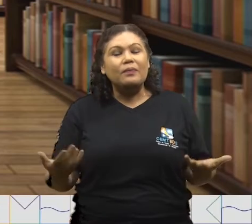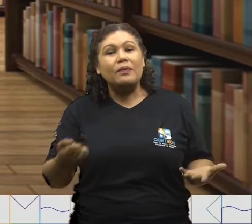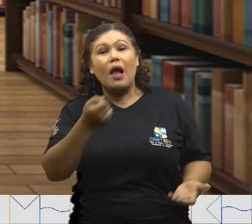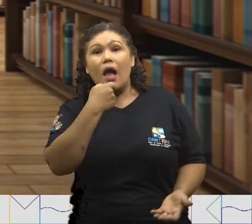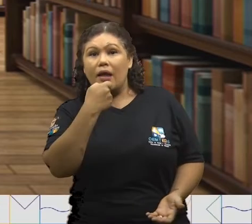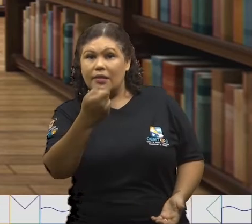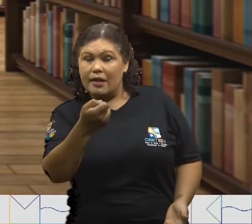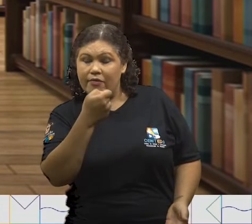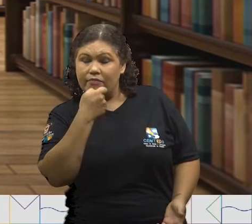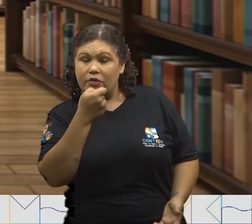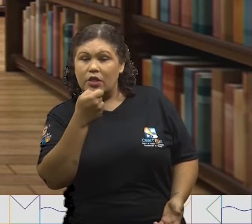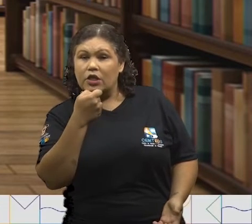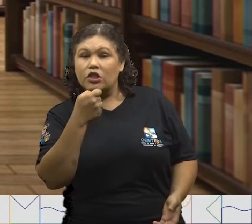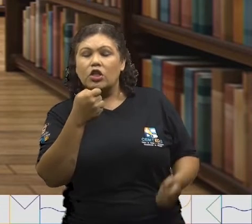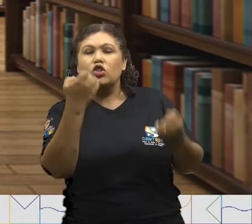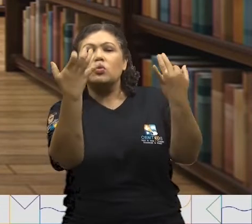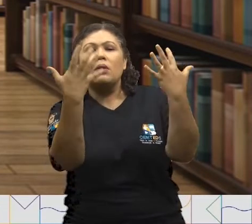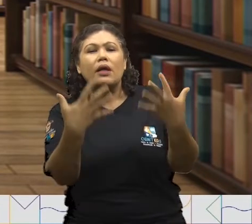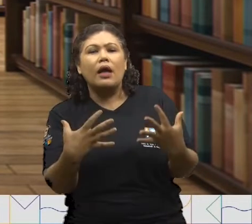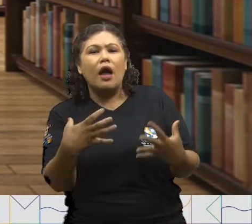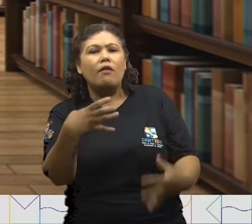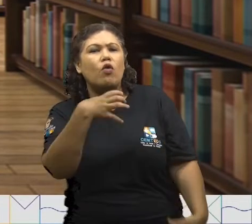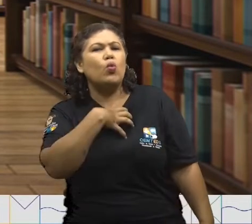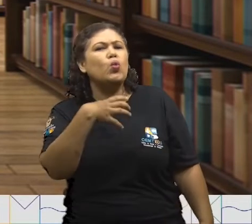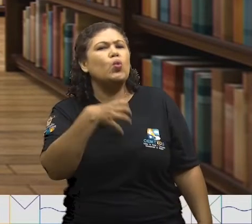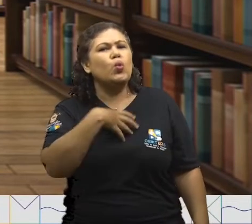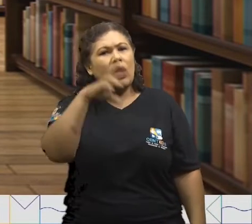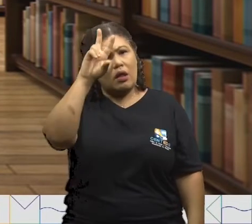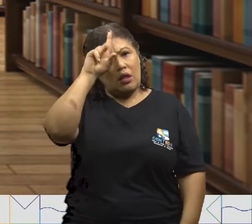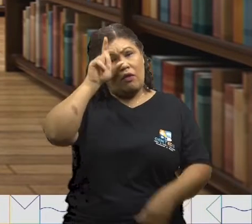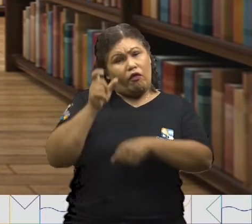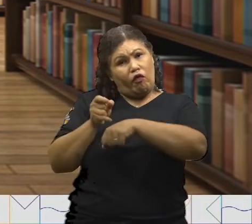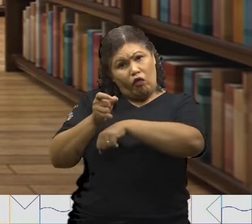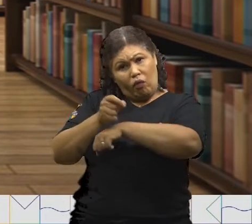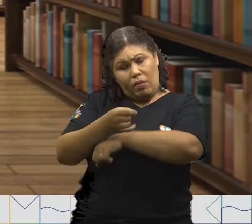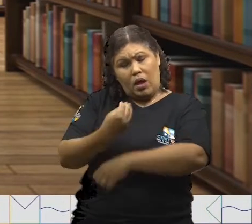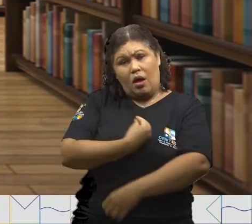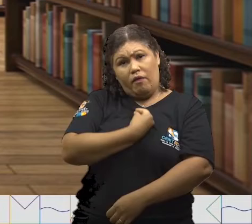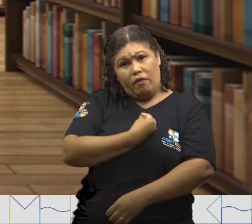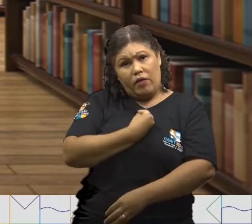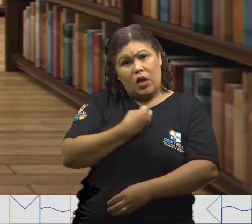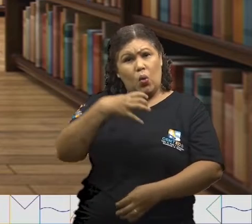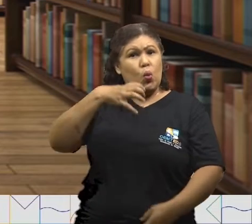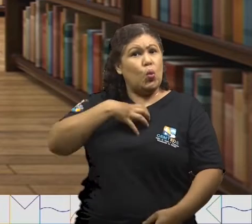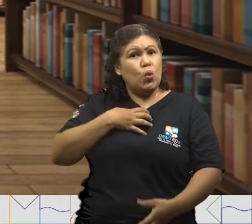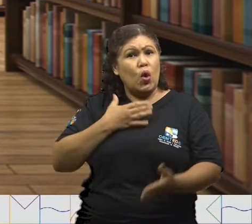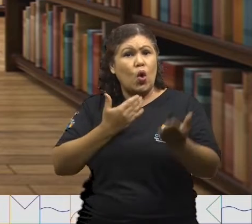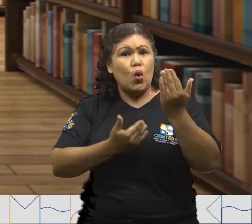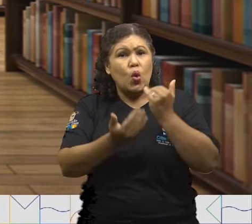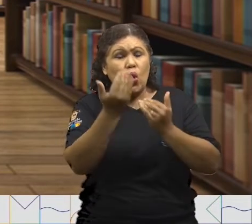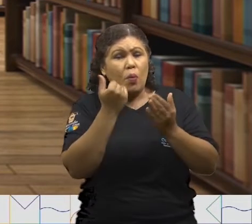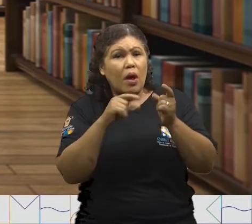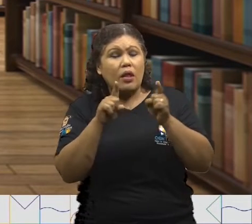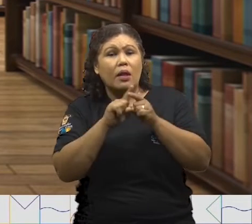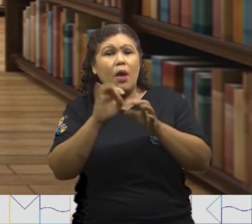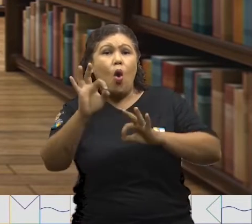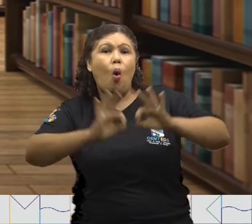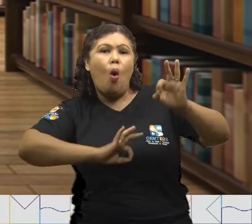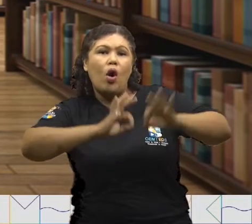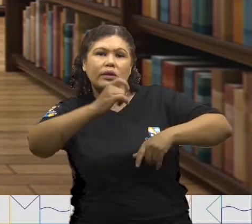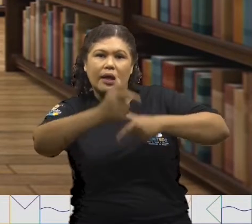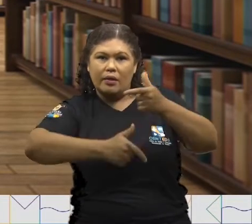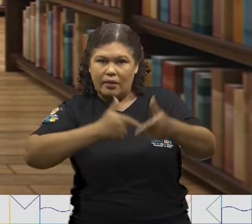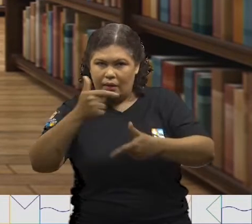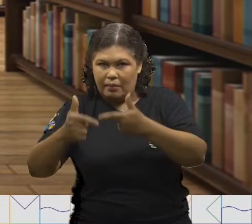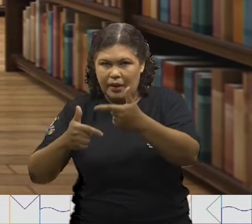A entrevista falava sobre a forma como as formigas vivem, como se alimentam e dividem as